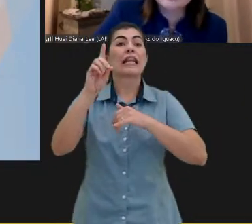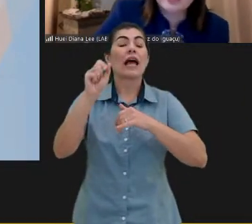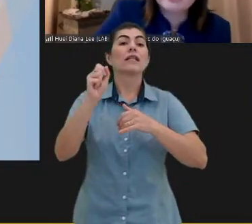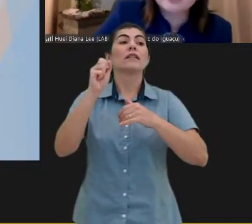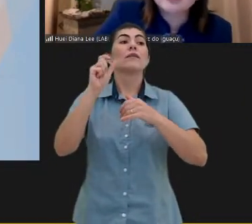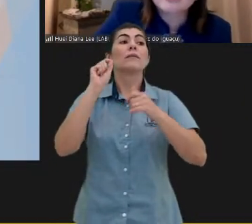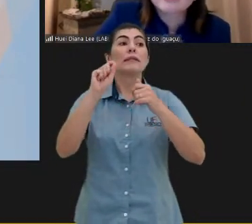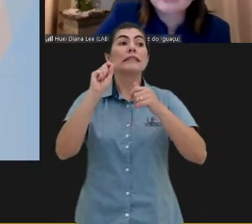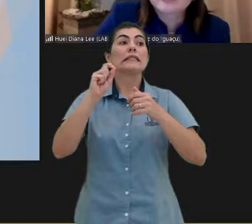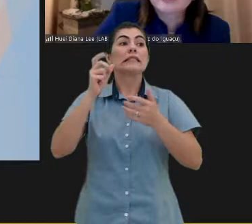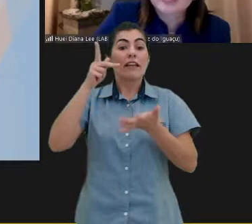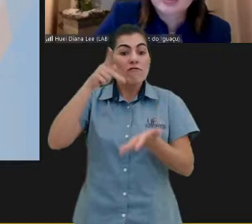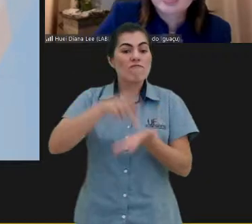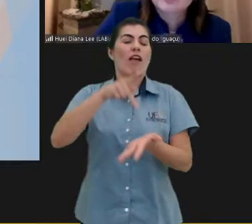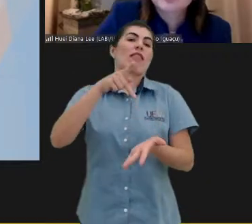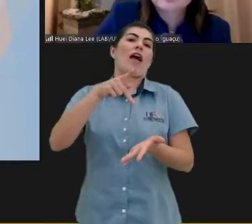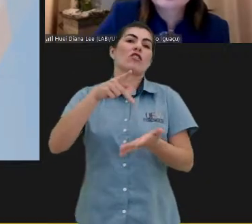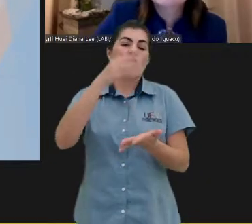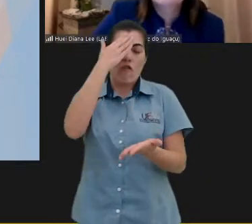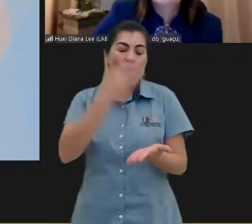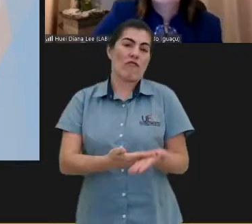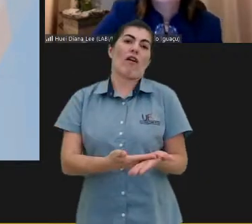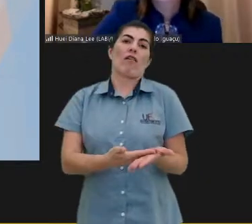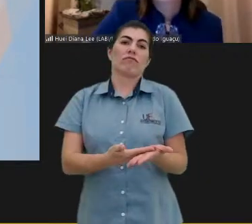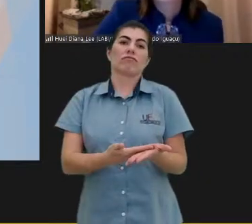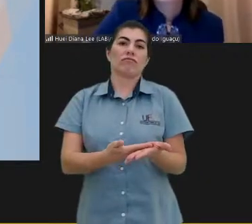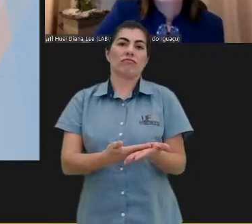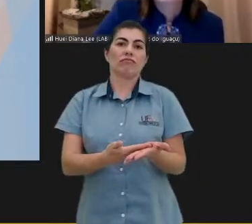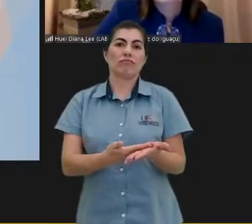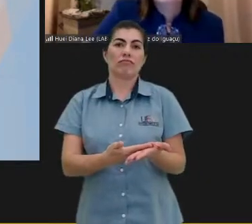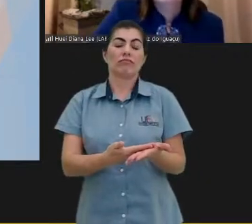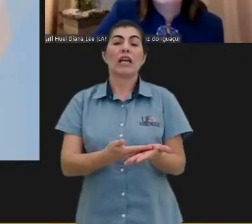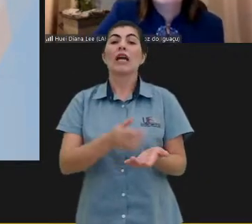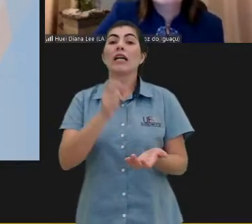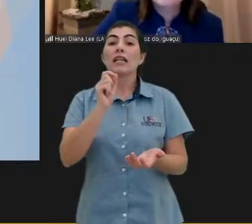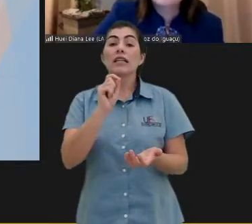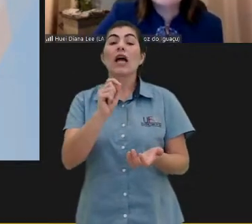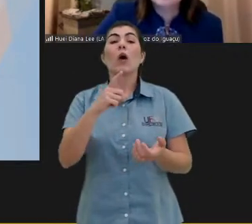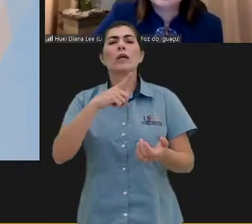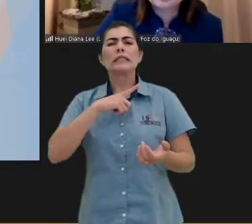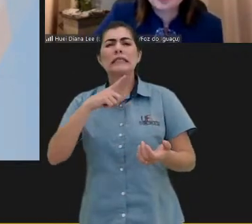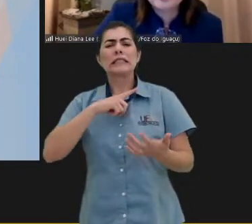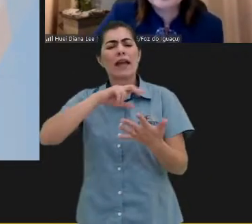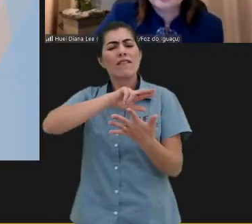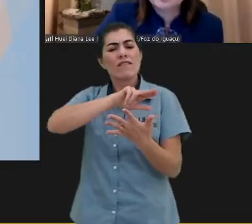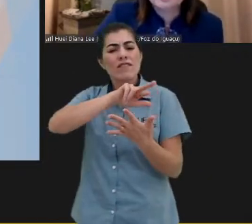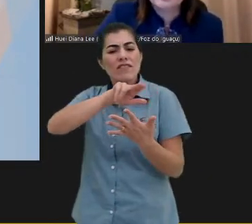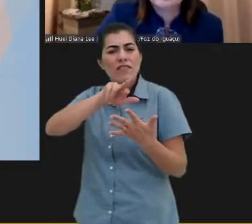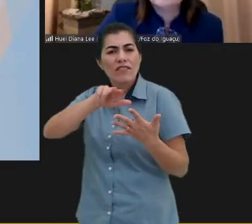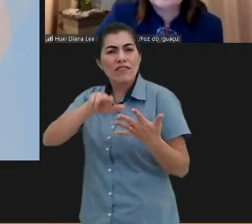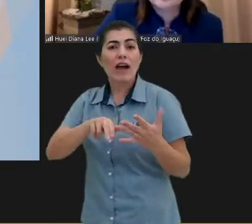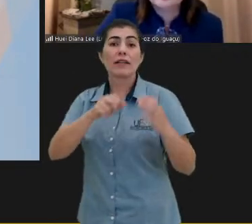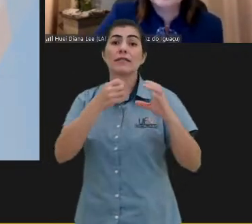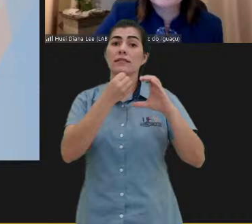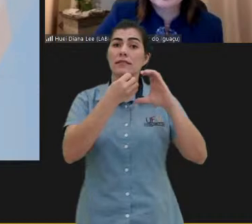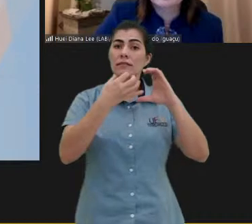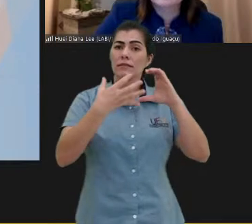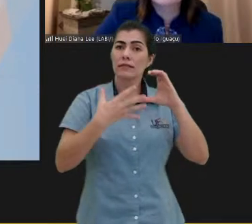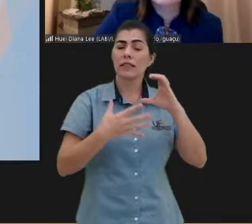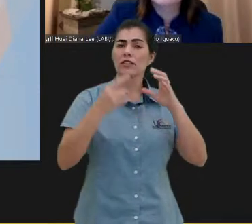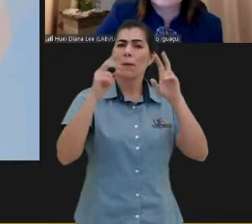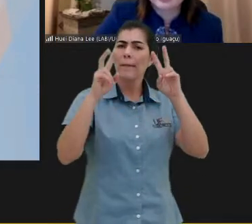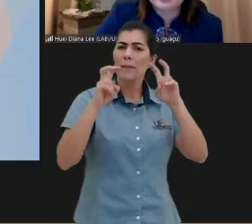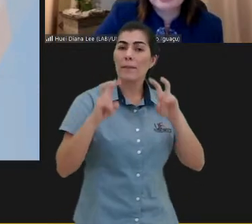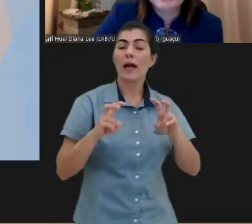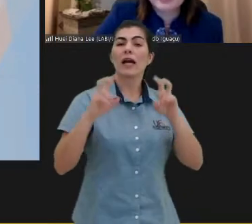sejam confiáveis. Portanto, existe uma série de questões relacionadas a esse processo